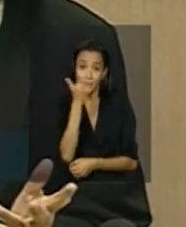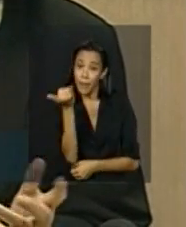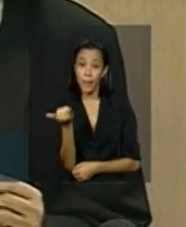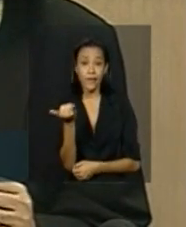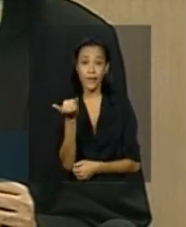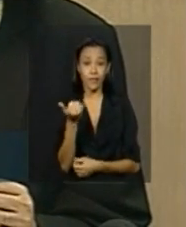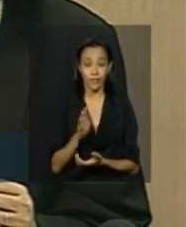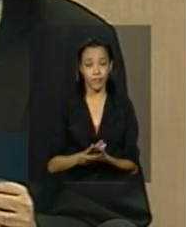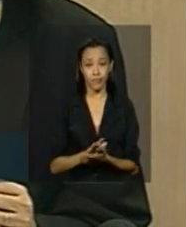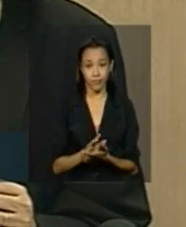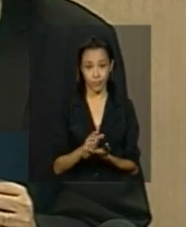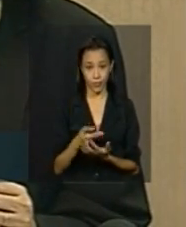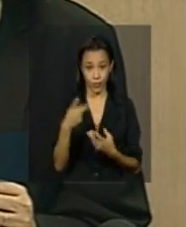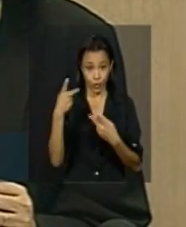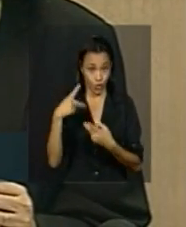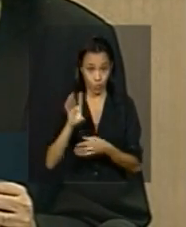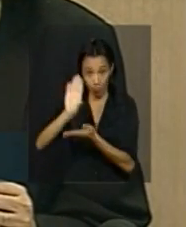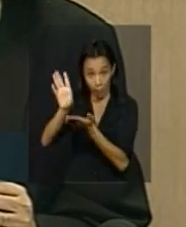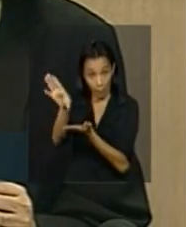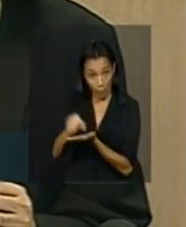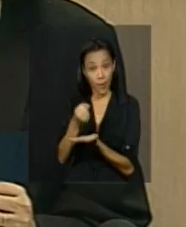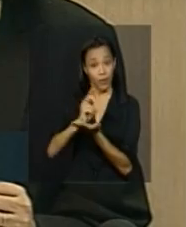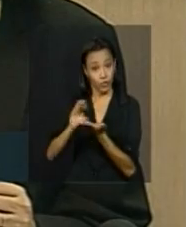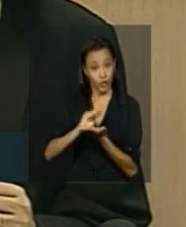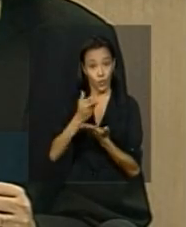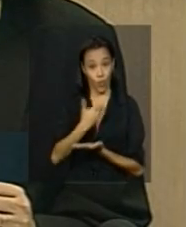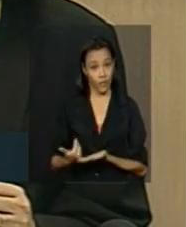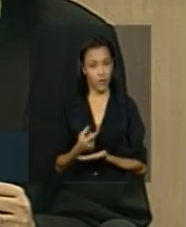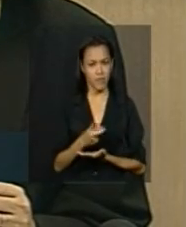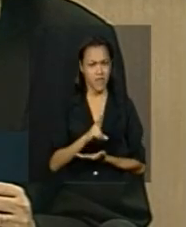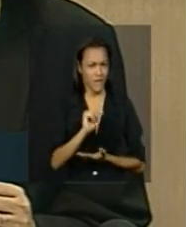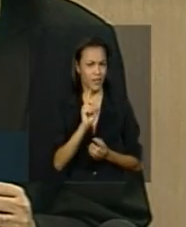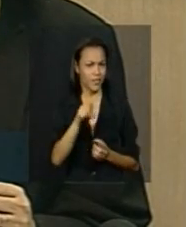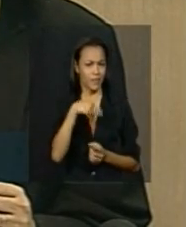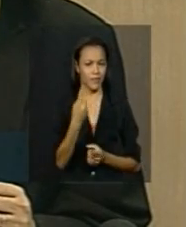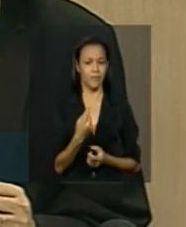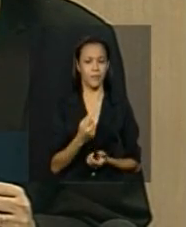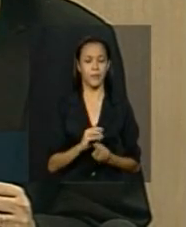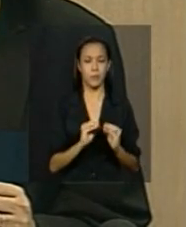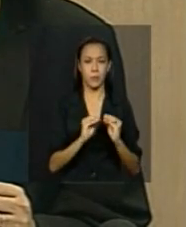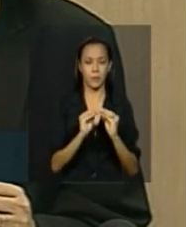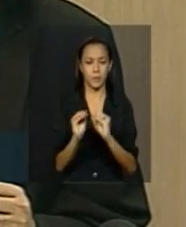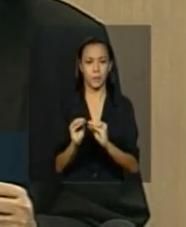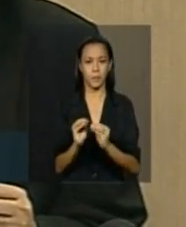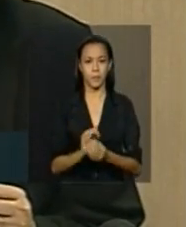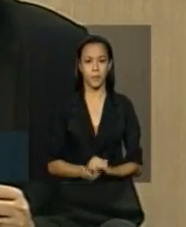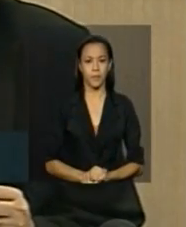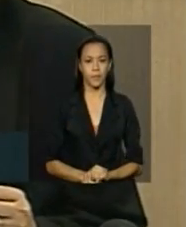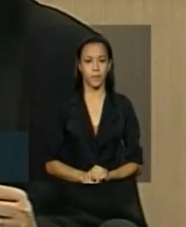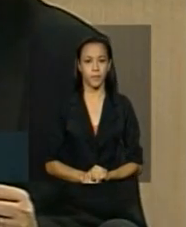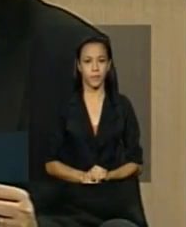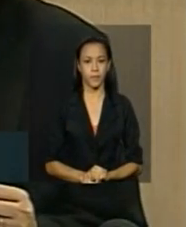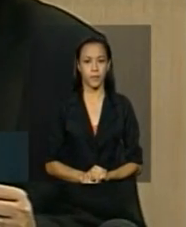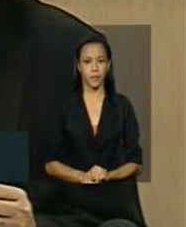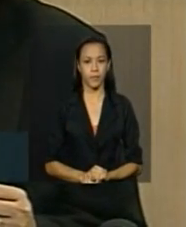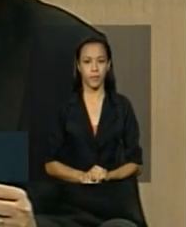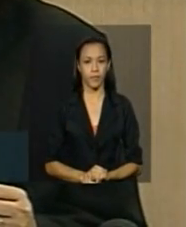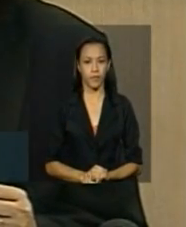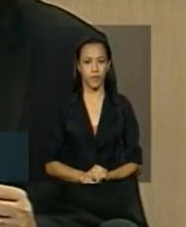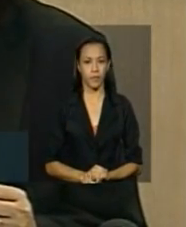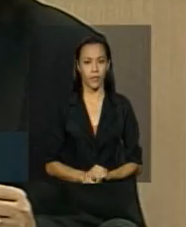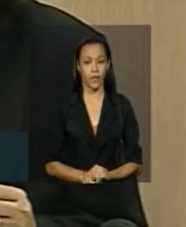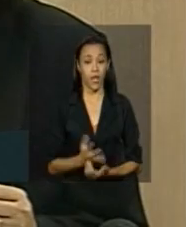acesso ao recurso nosso mas ele não vai deixar isso pra próxima gestão se não for dele entendeu Aí a escolha